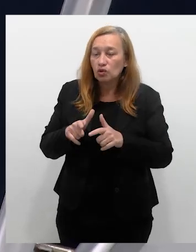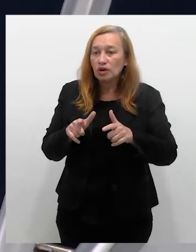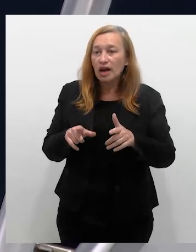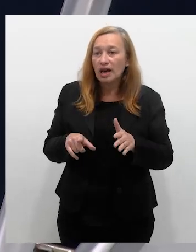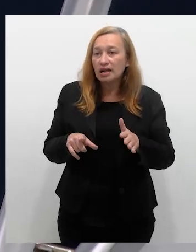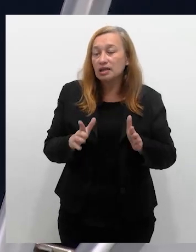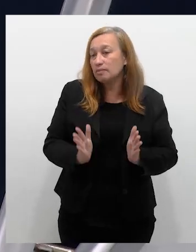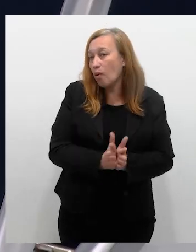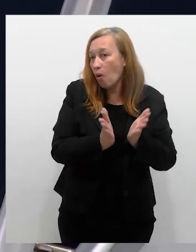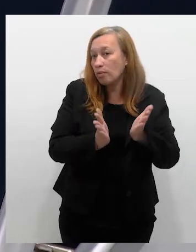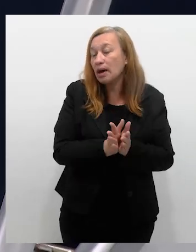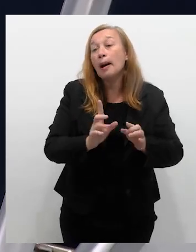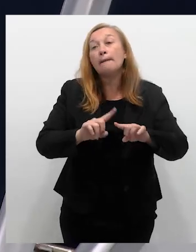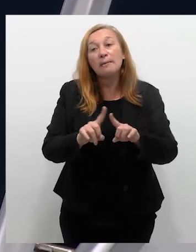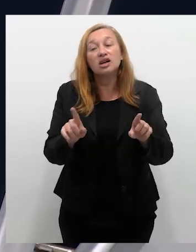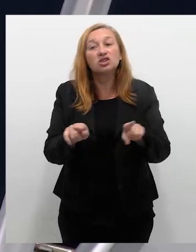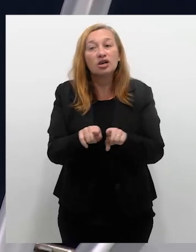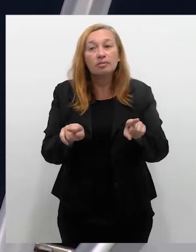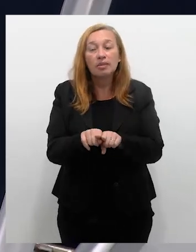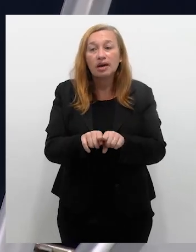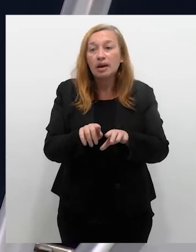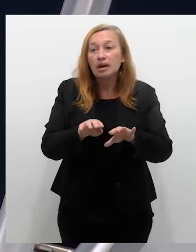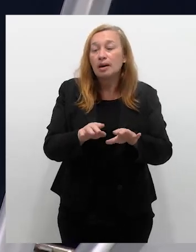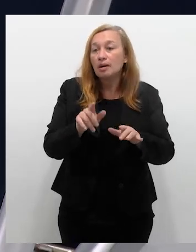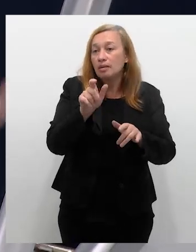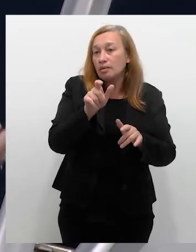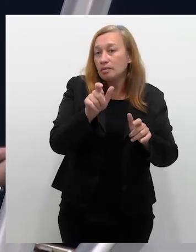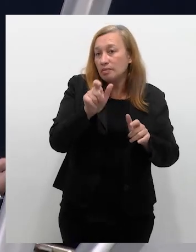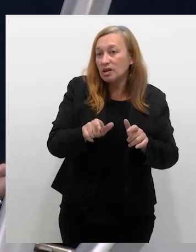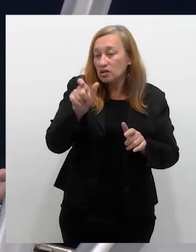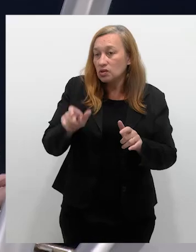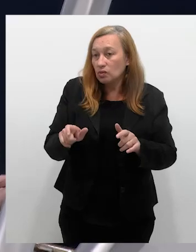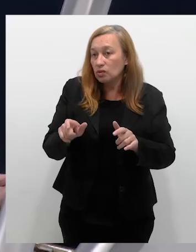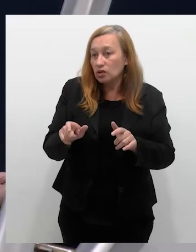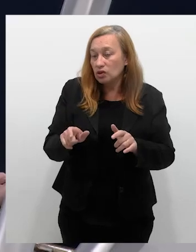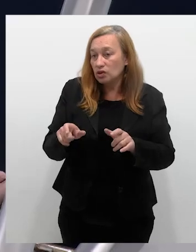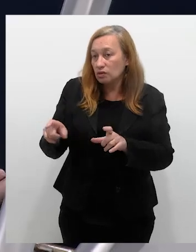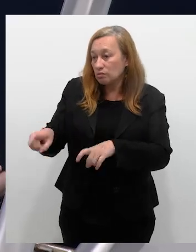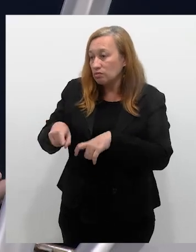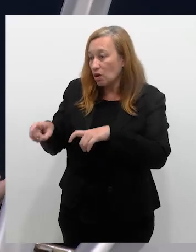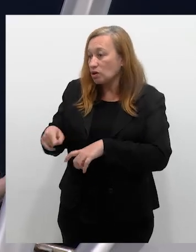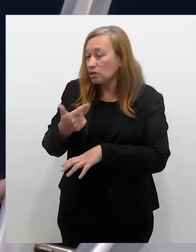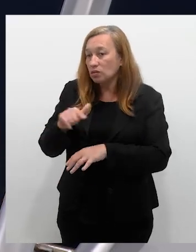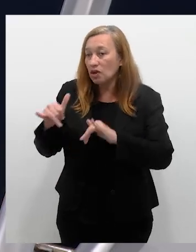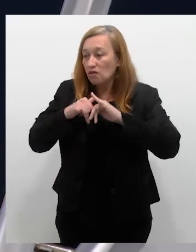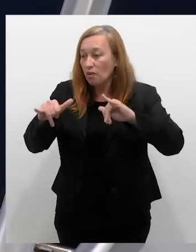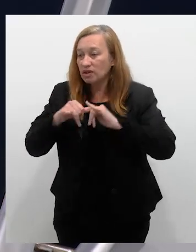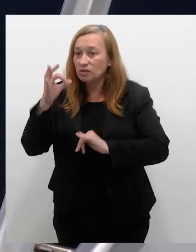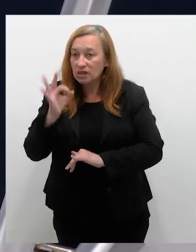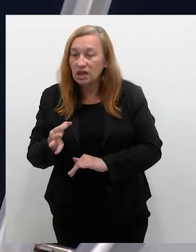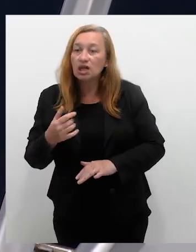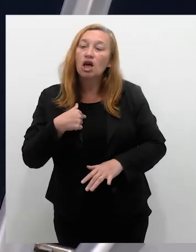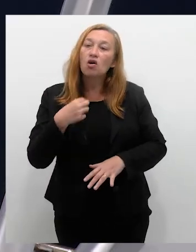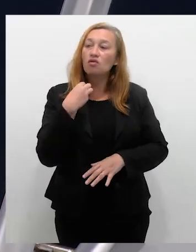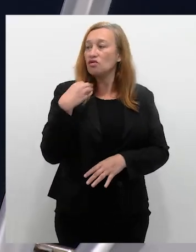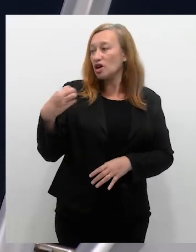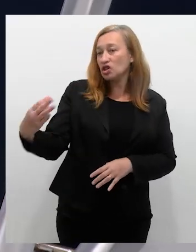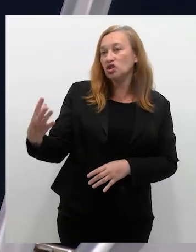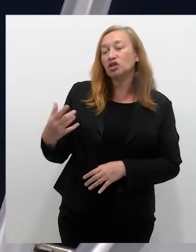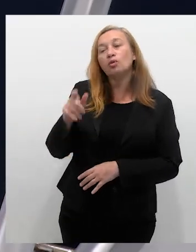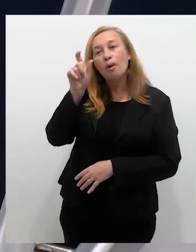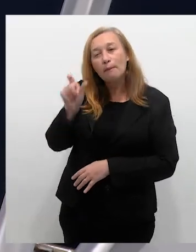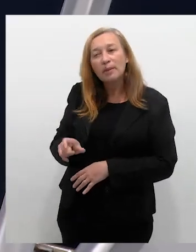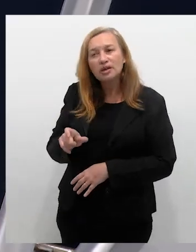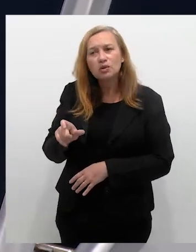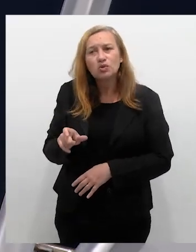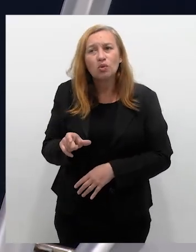lugares menos favorecidos, até as pessoas mais abastadas, às vezes não têm informação correta. Uma vez eu estava viajando